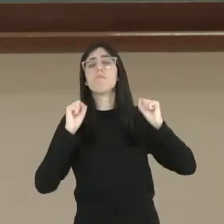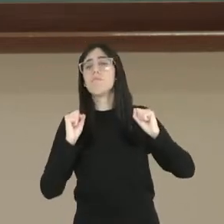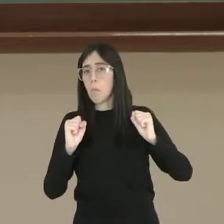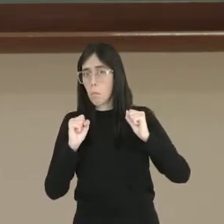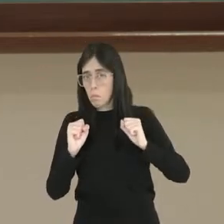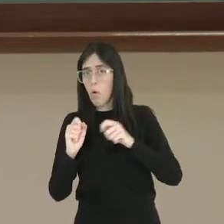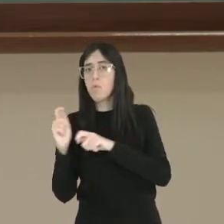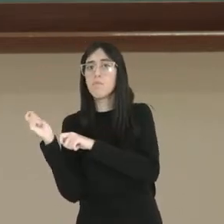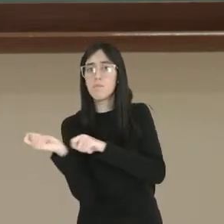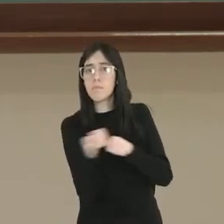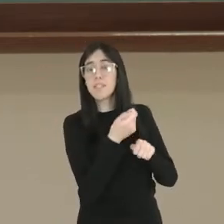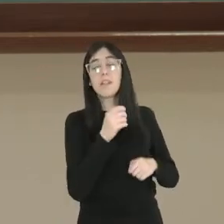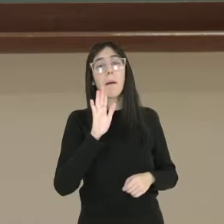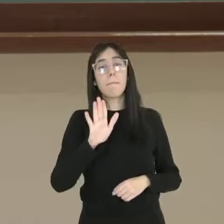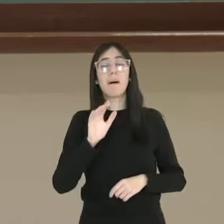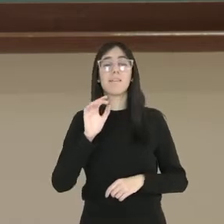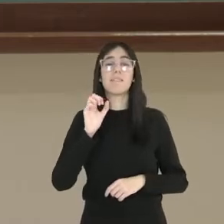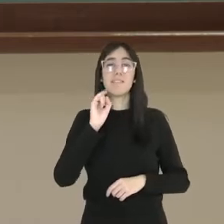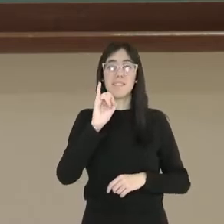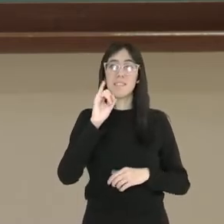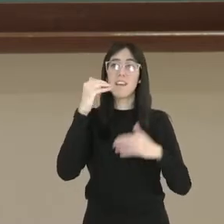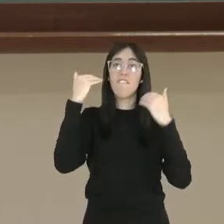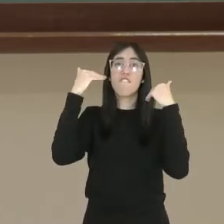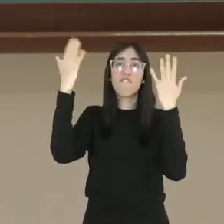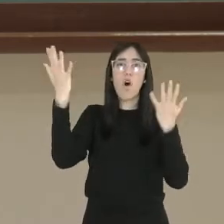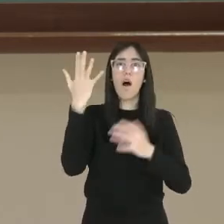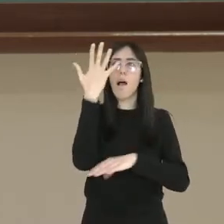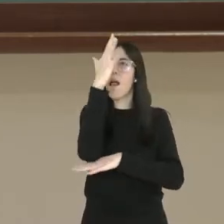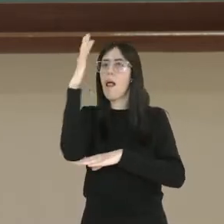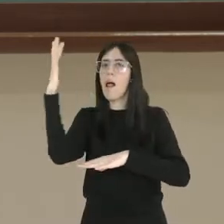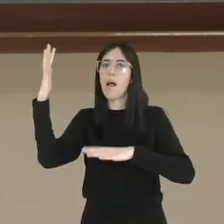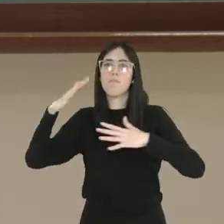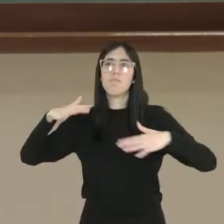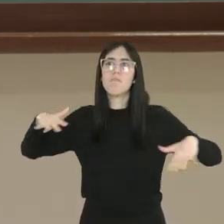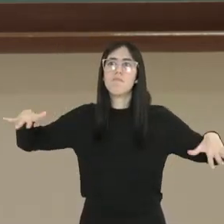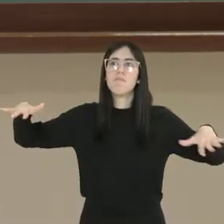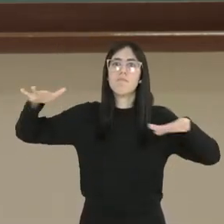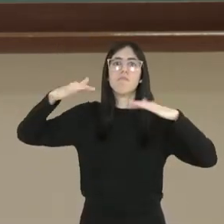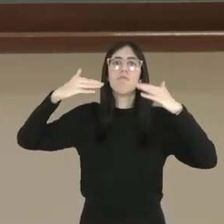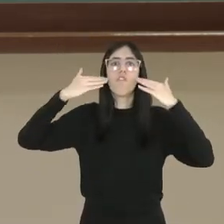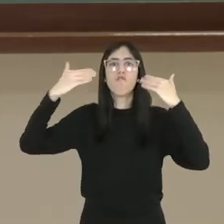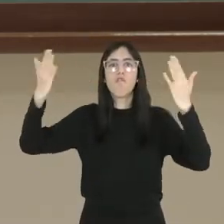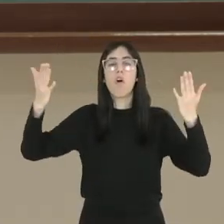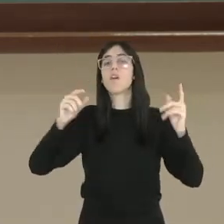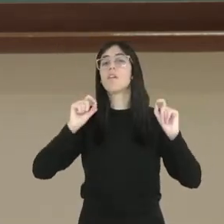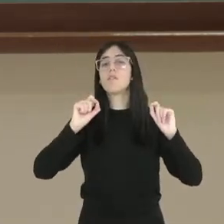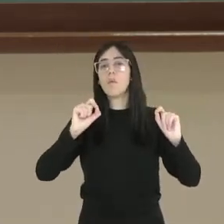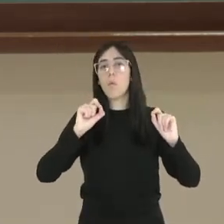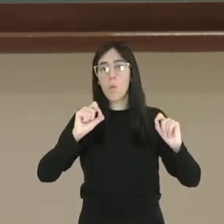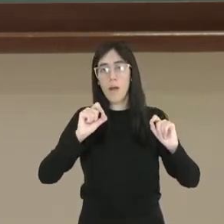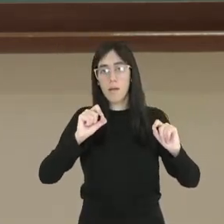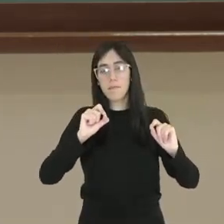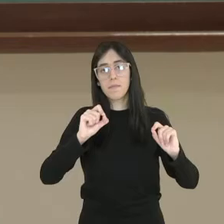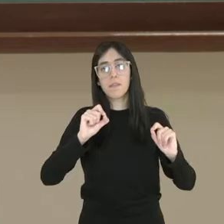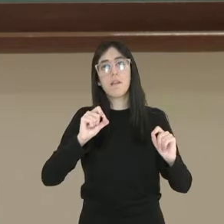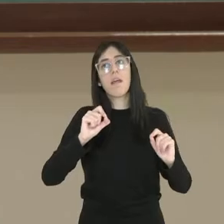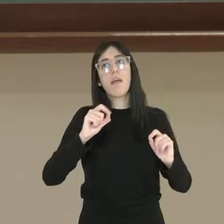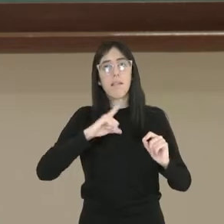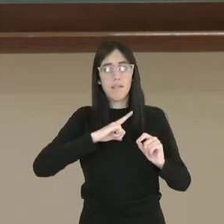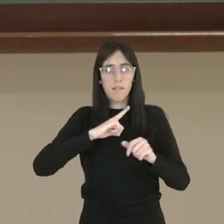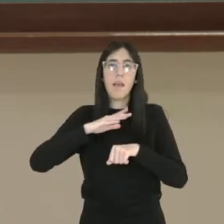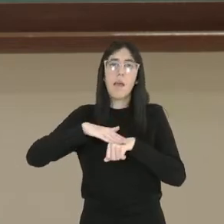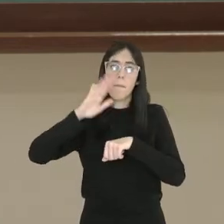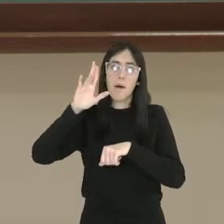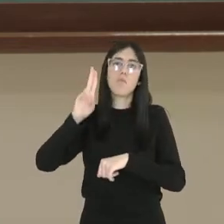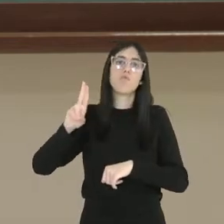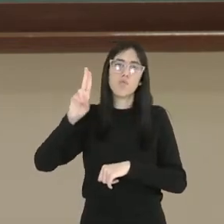beisebol, mas lembrando que num campo aberto, nas dimensões oficiais ali do campo de beisebol, ela ainda é um pouquinho mais praticada